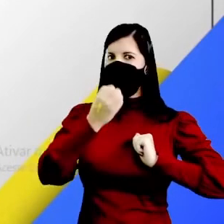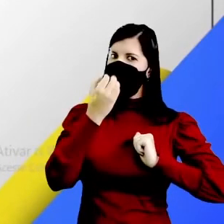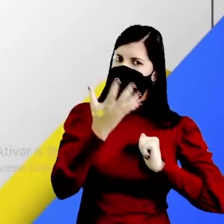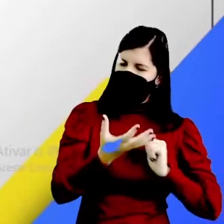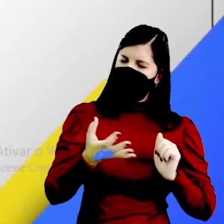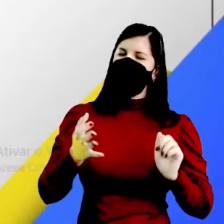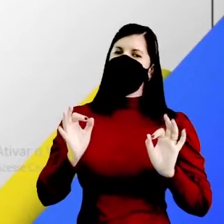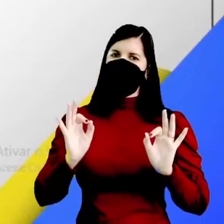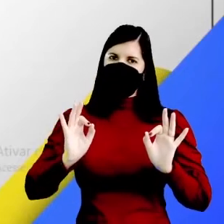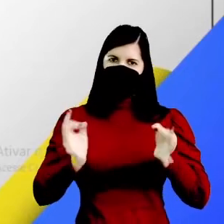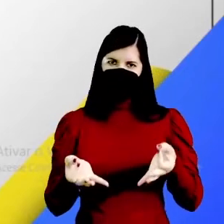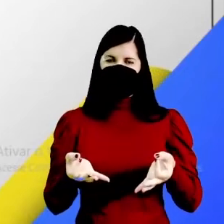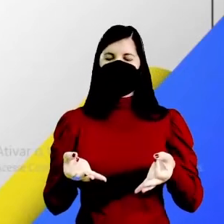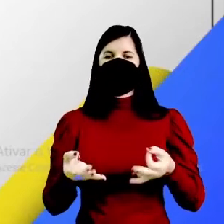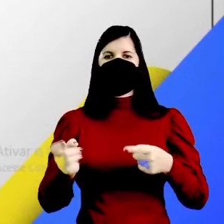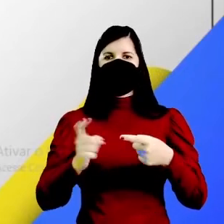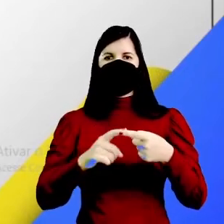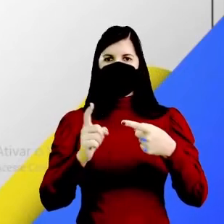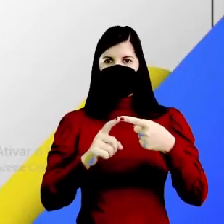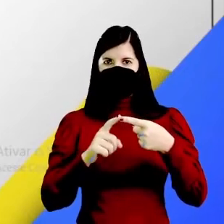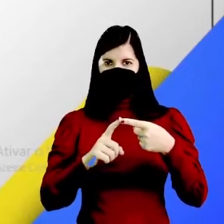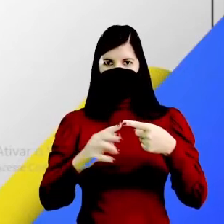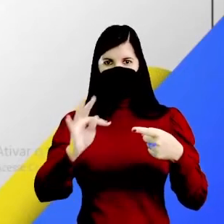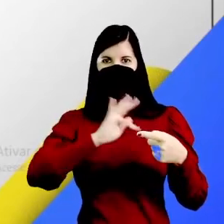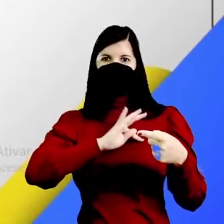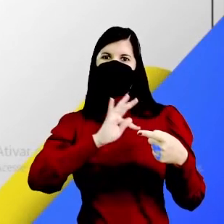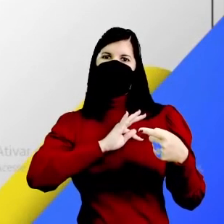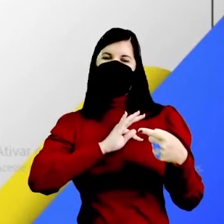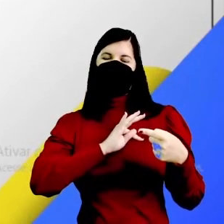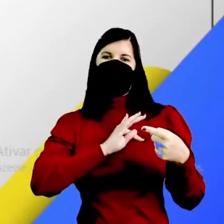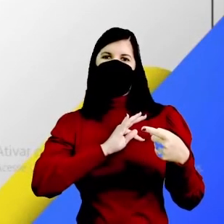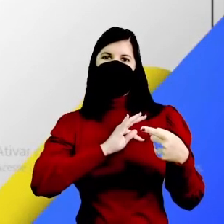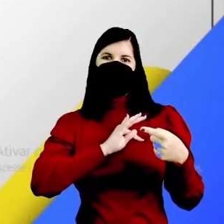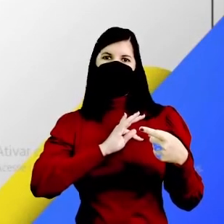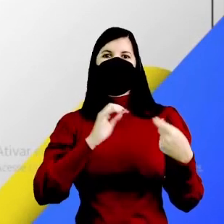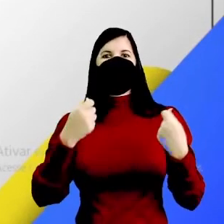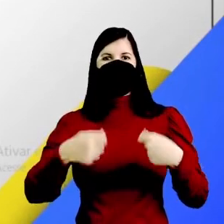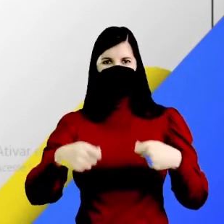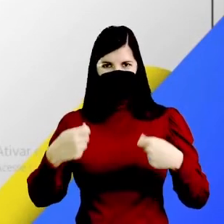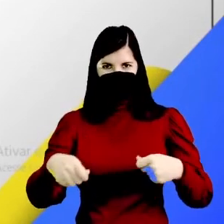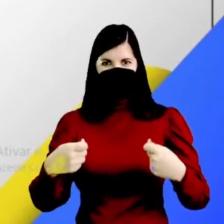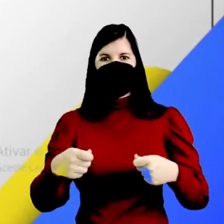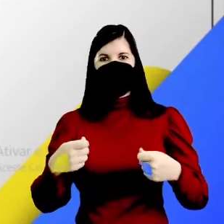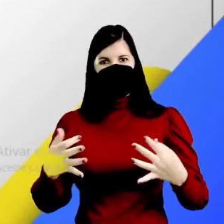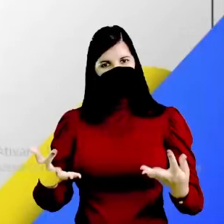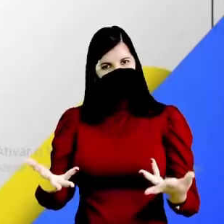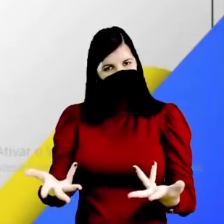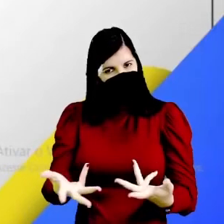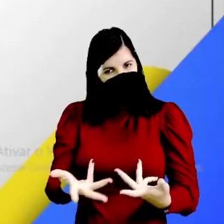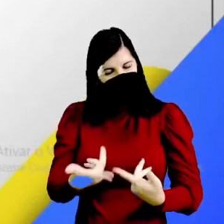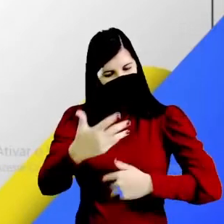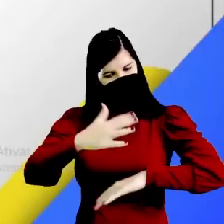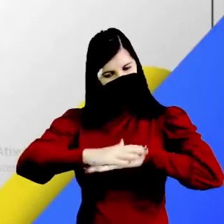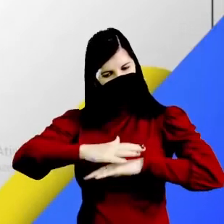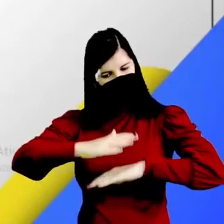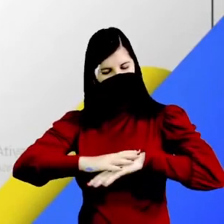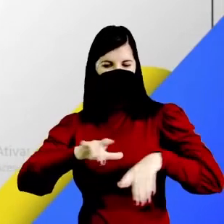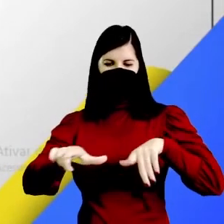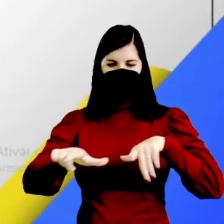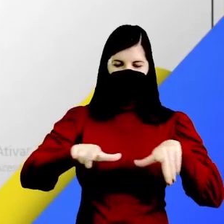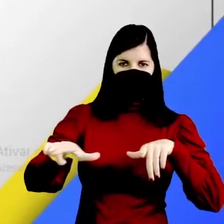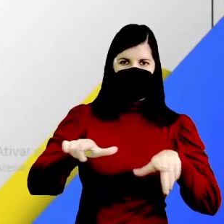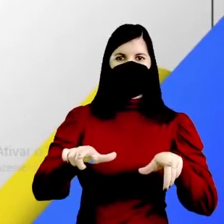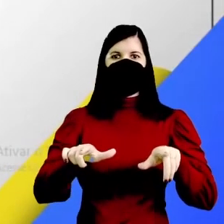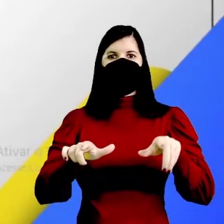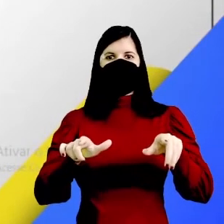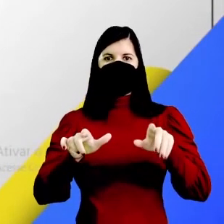boa administradora. Então, a primeira é a habilidade técnica. Então, a gente precisa ter aquela capacidade de trabalhar em ambiente virtual.